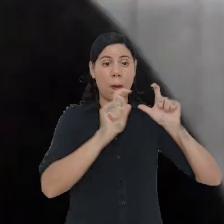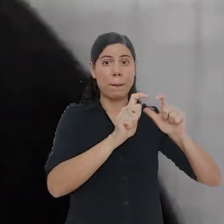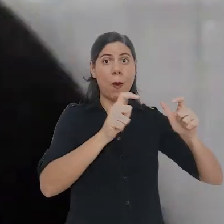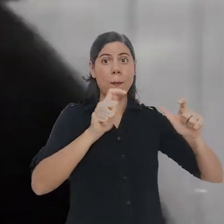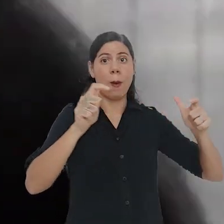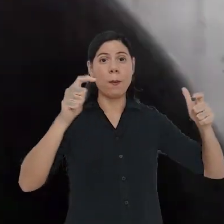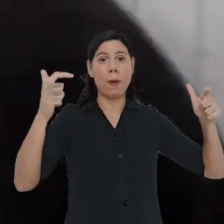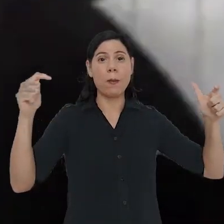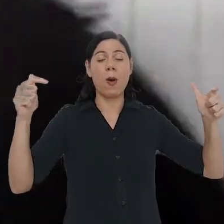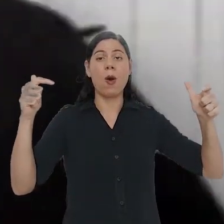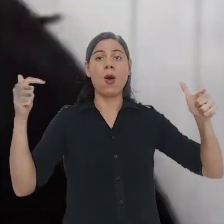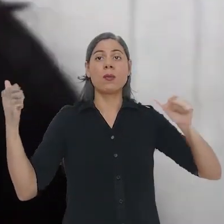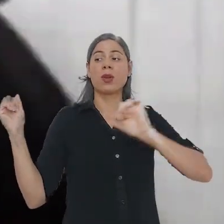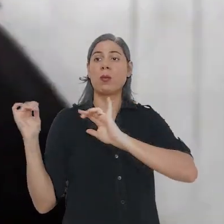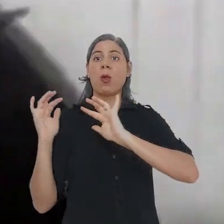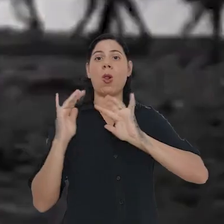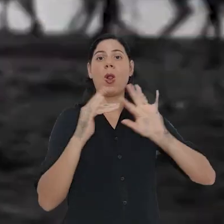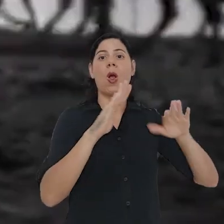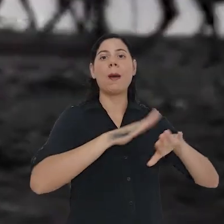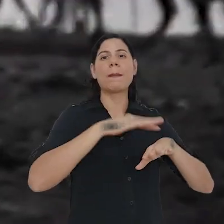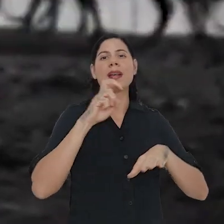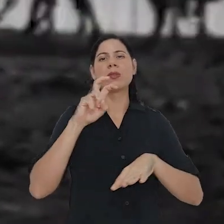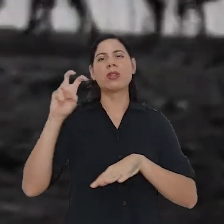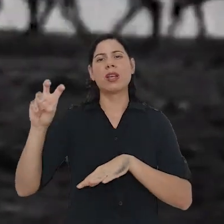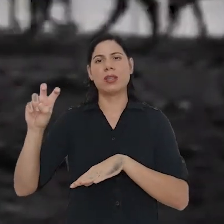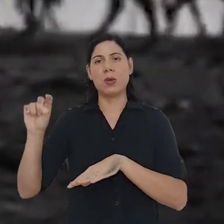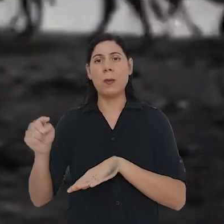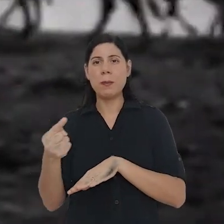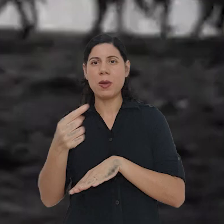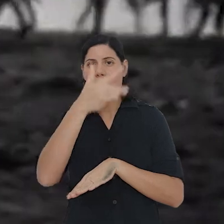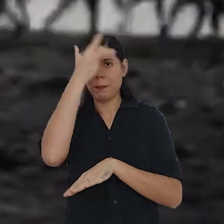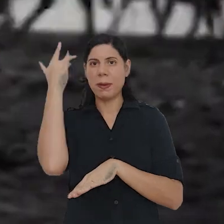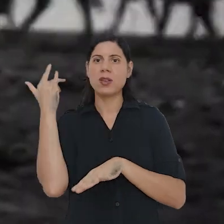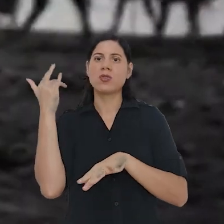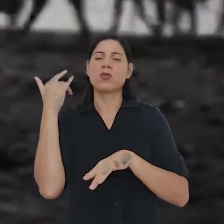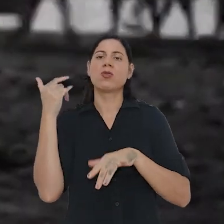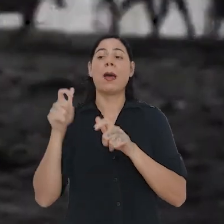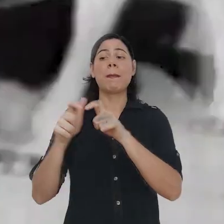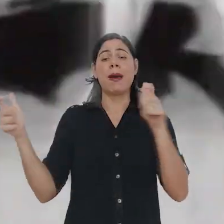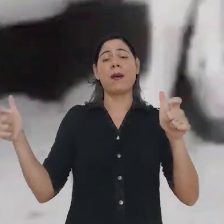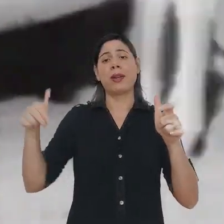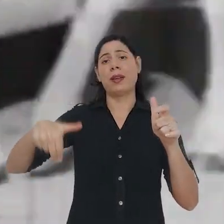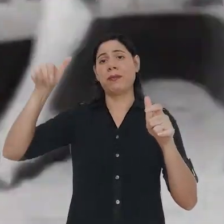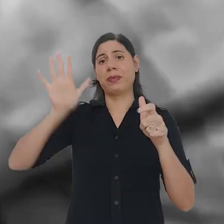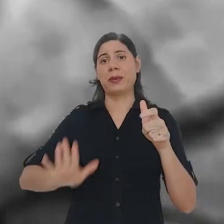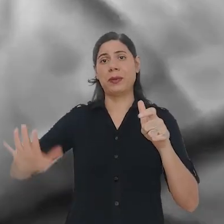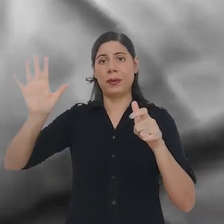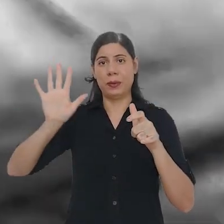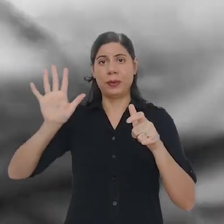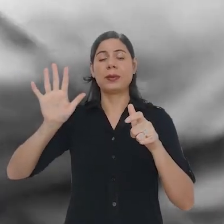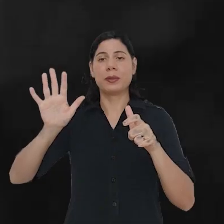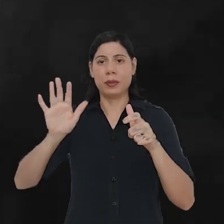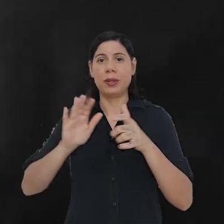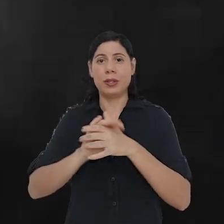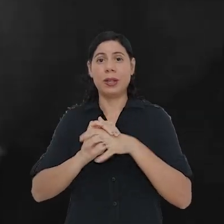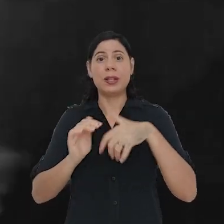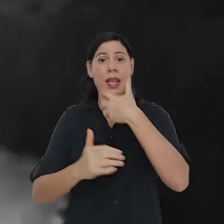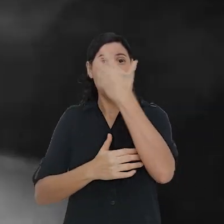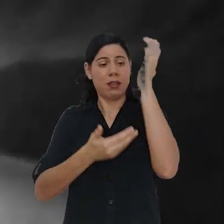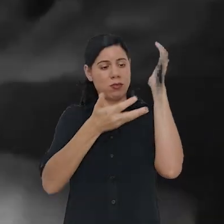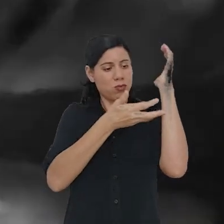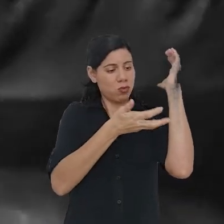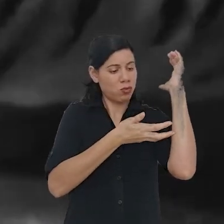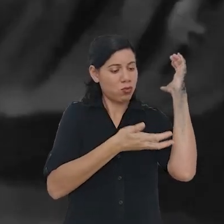Amazônia, que recebeu mais de 55 mil seringueiros, em sua maioria nordestinos. A borracha extraída do